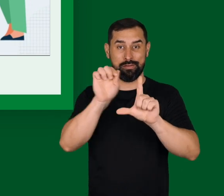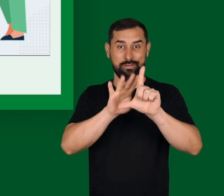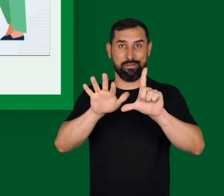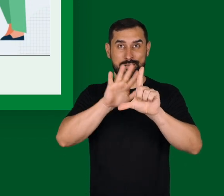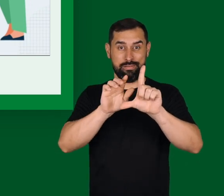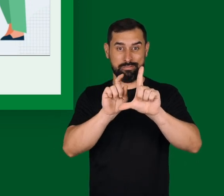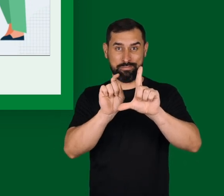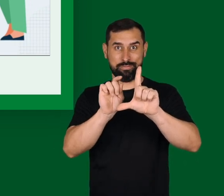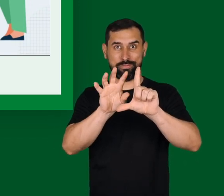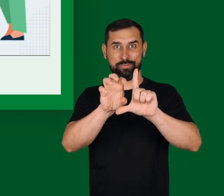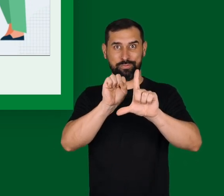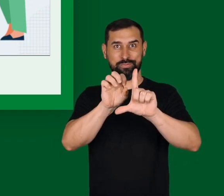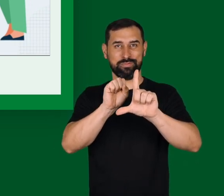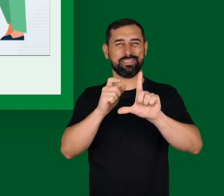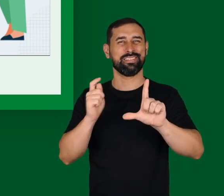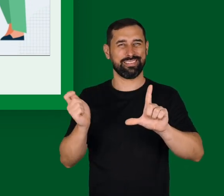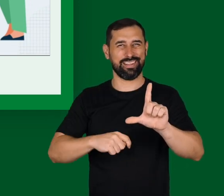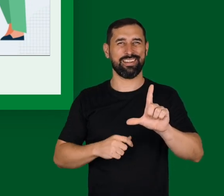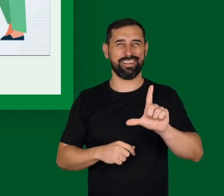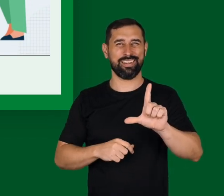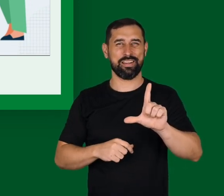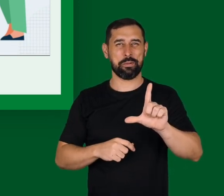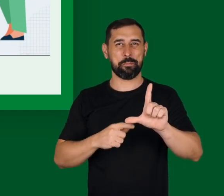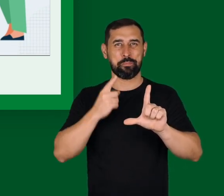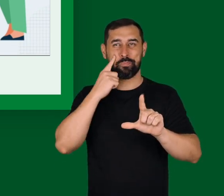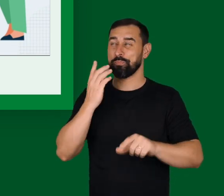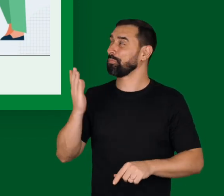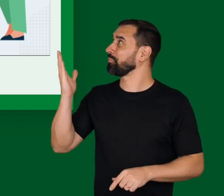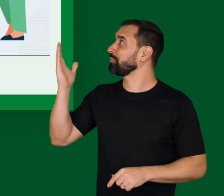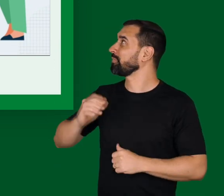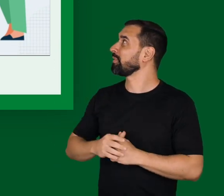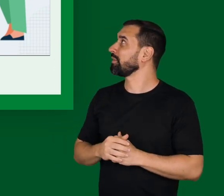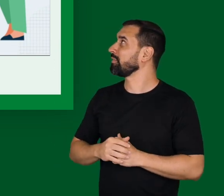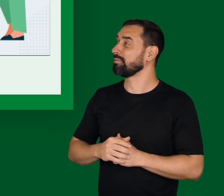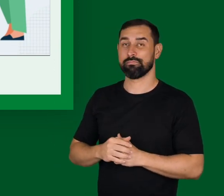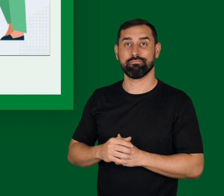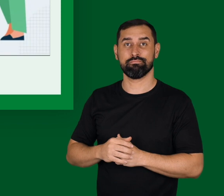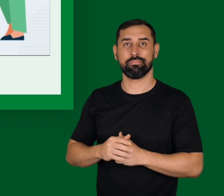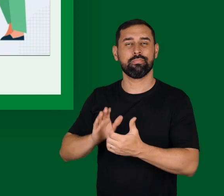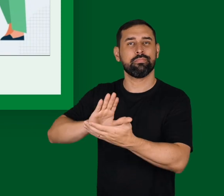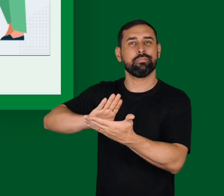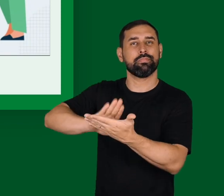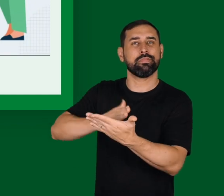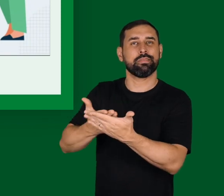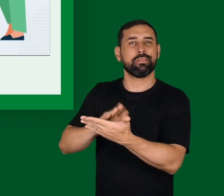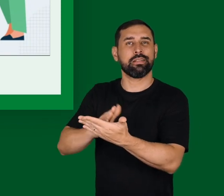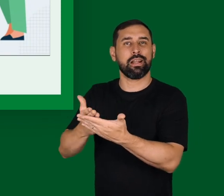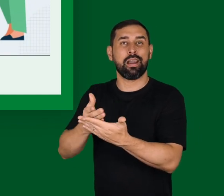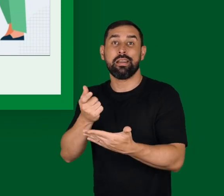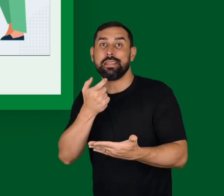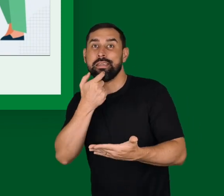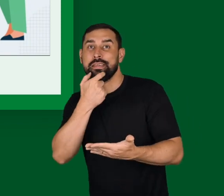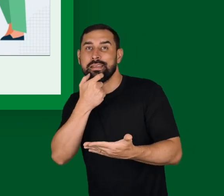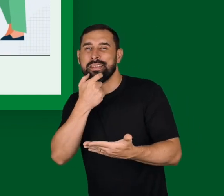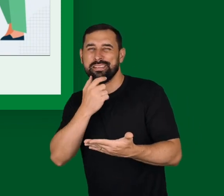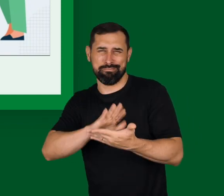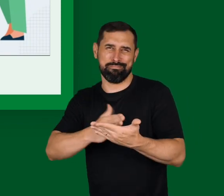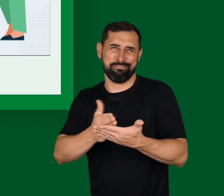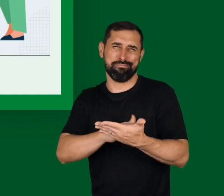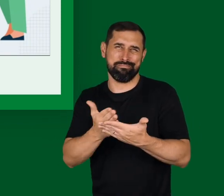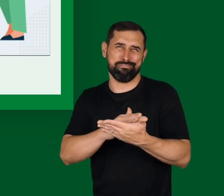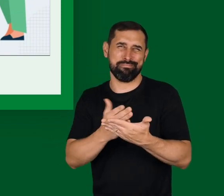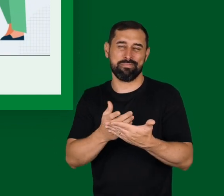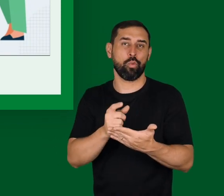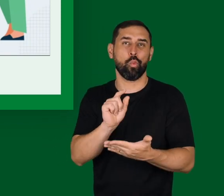de acesso a ela, aonde a gente vai observar, tá vendo? É por isso que ela é traduzido do inglês, né? Seria pontuação de alerta